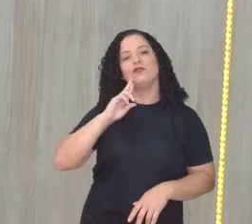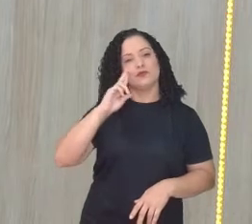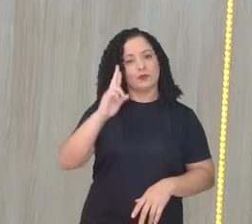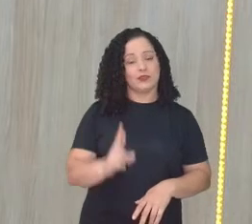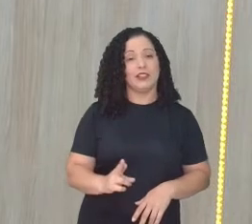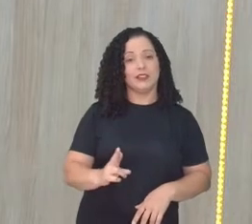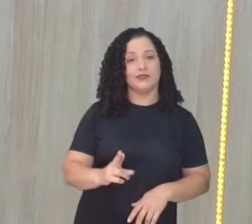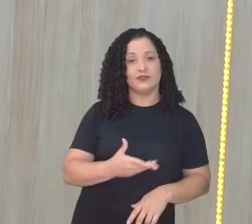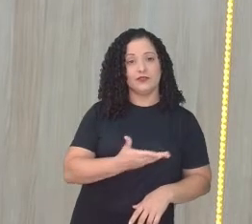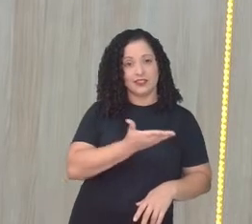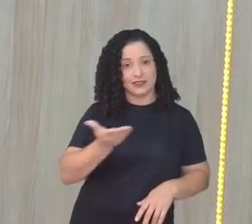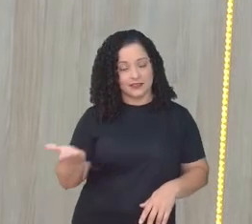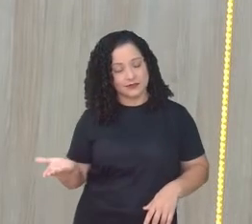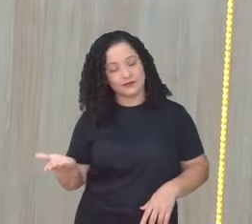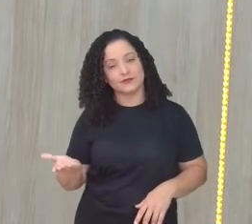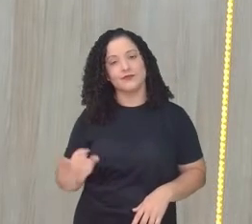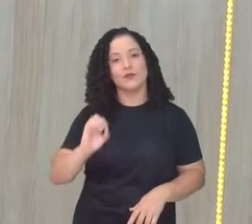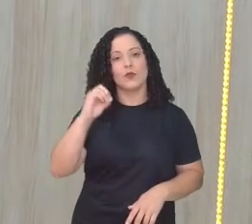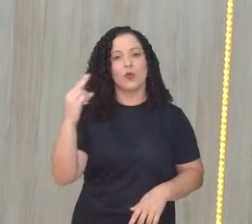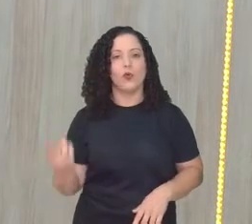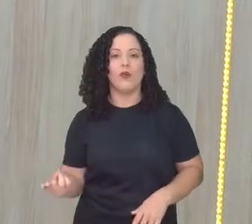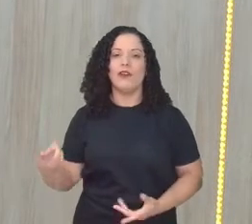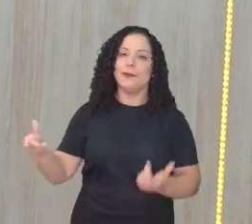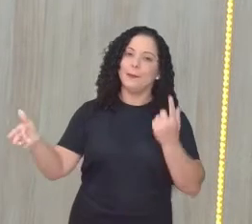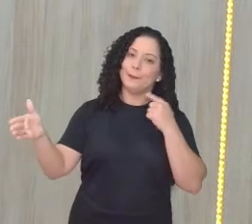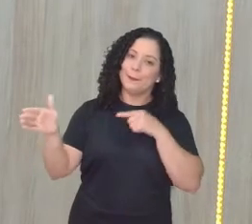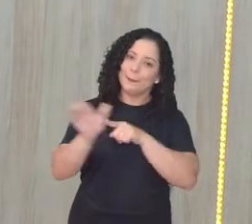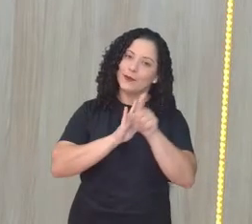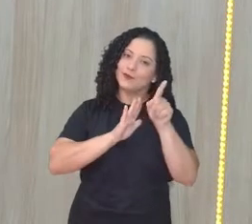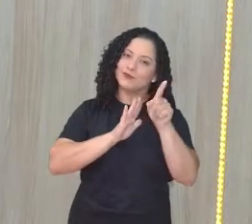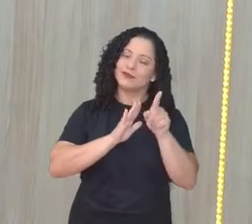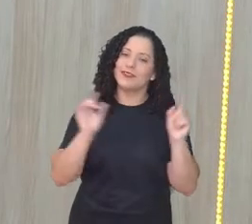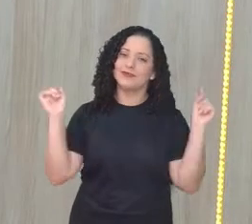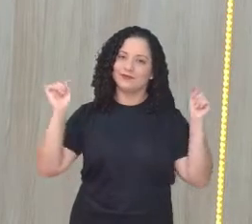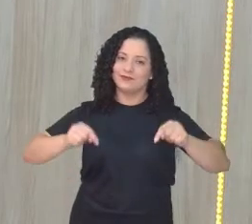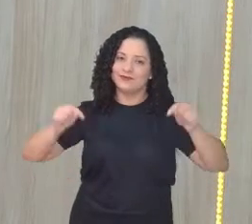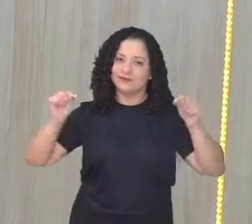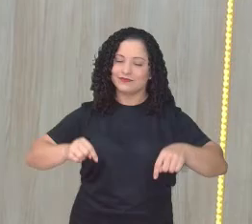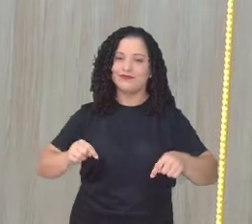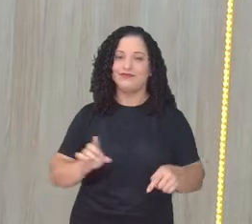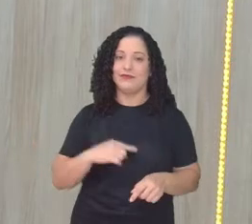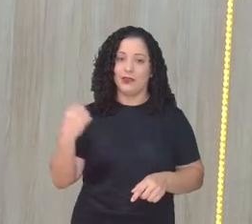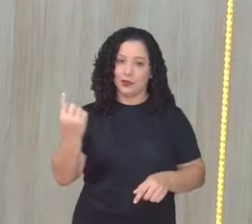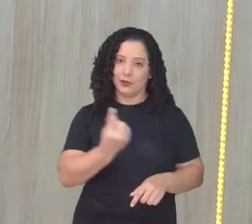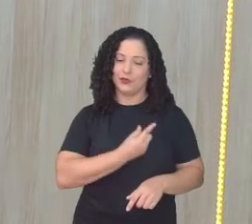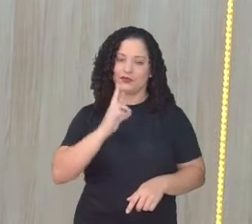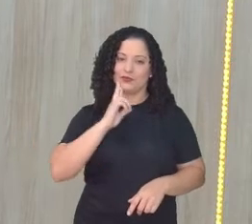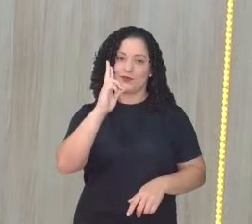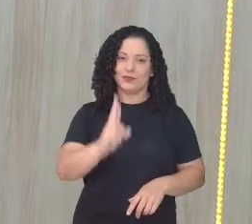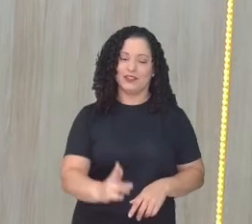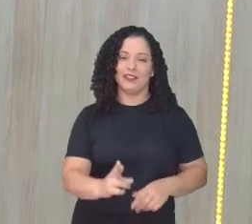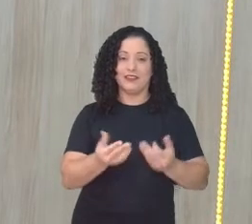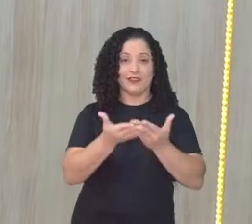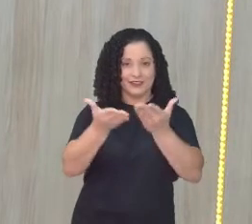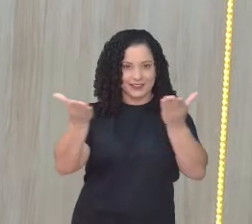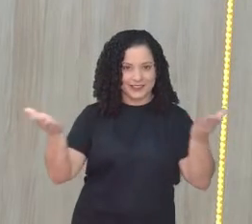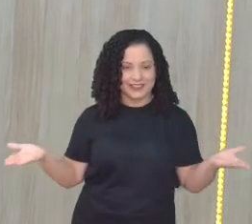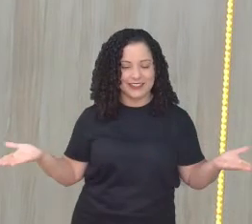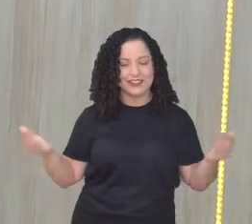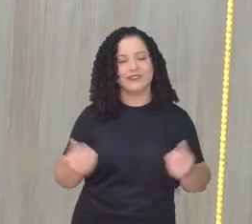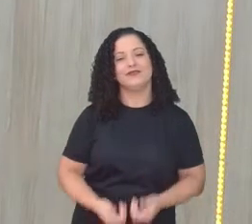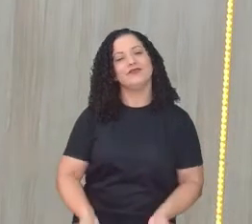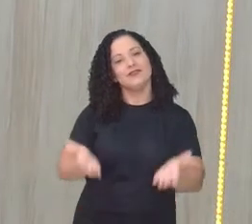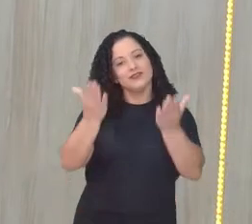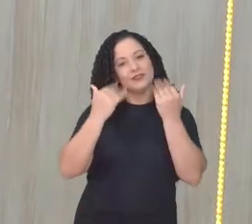responder direto a você se ele souber, ou jogar aqui a pergunta para que a gente possa responder ela aqui ao vivo. Então vamos